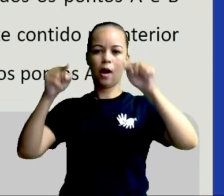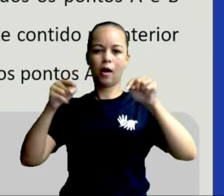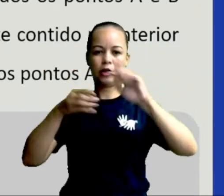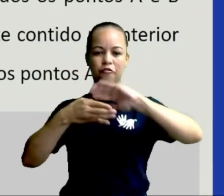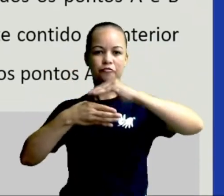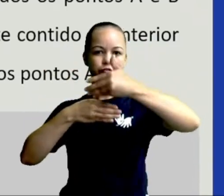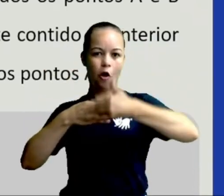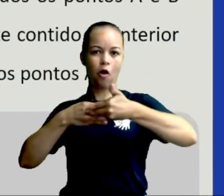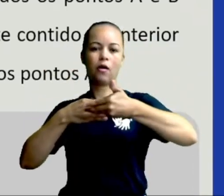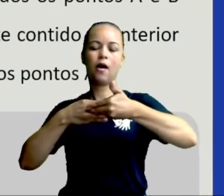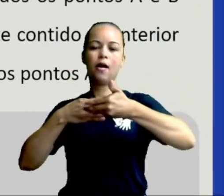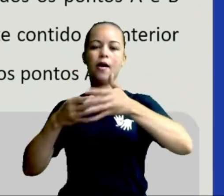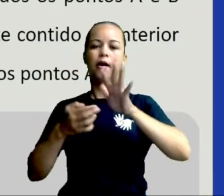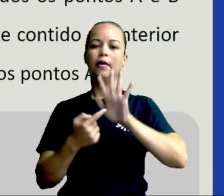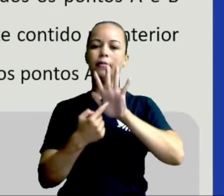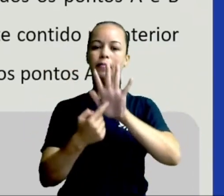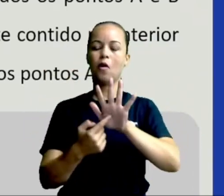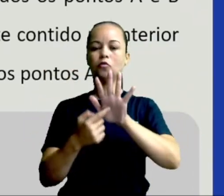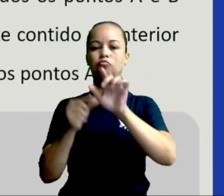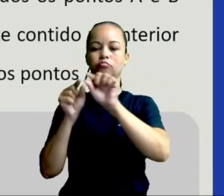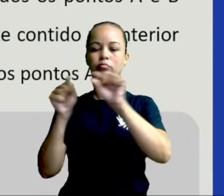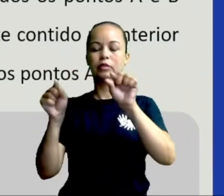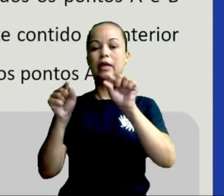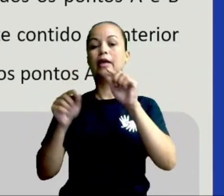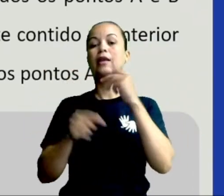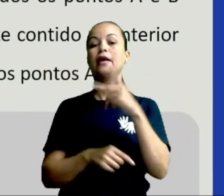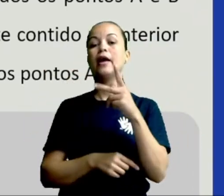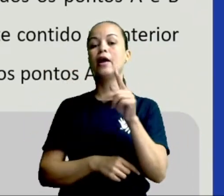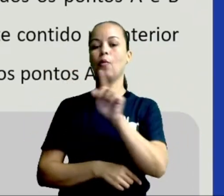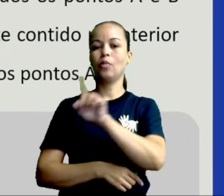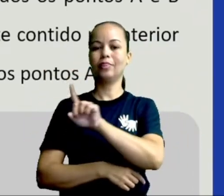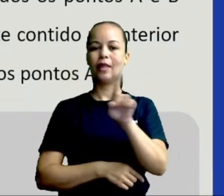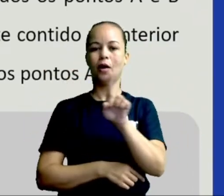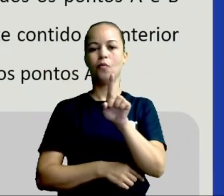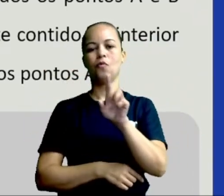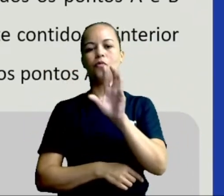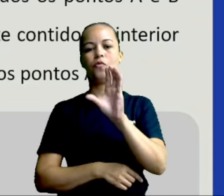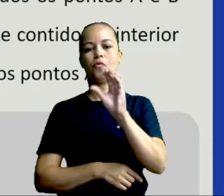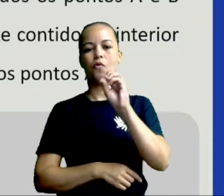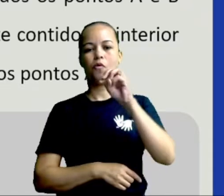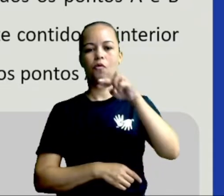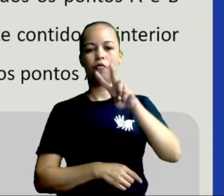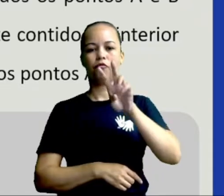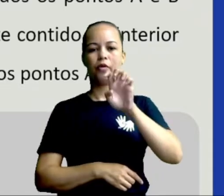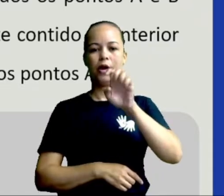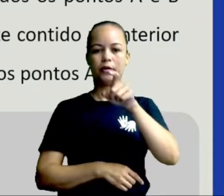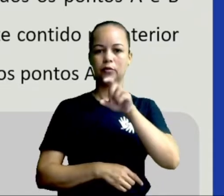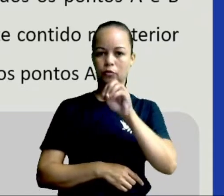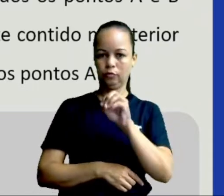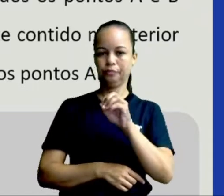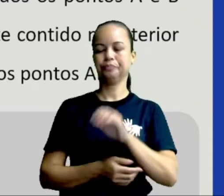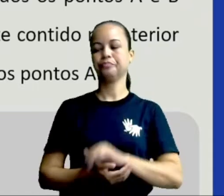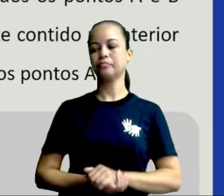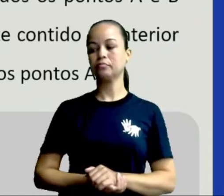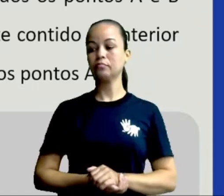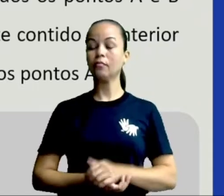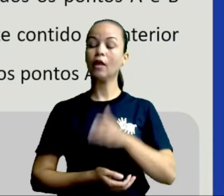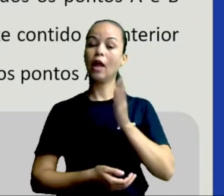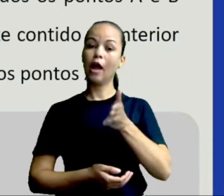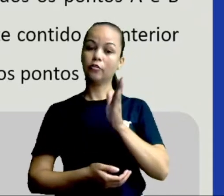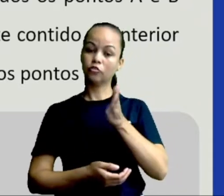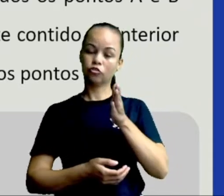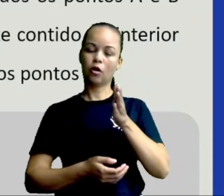reta, tá, ele é um polígono não convexo. Já o polígono convexo